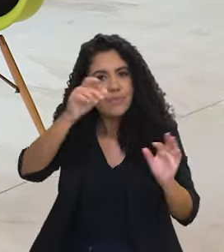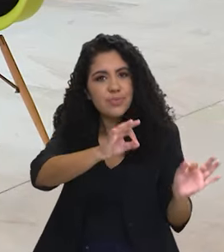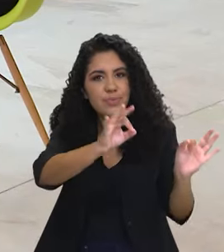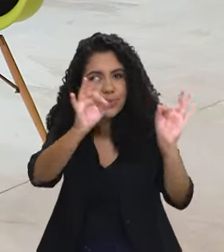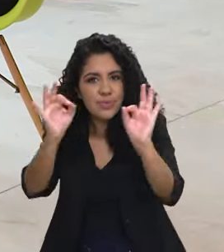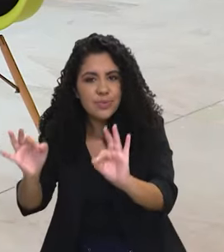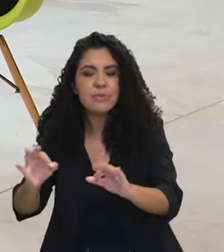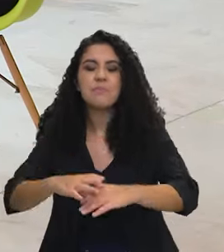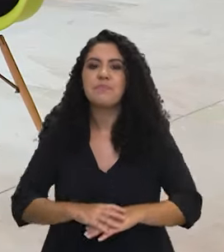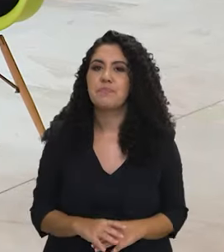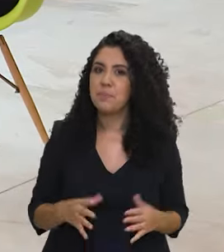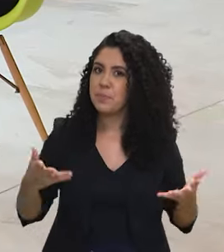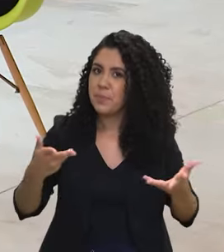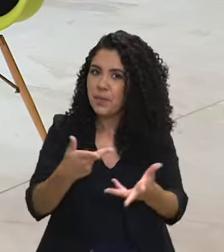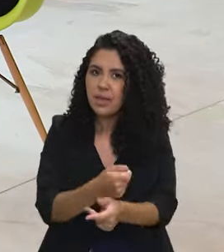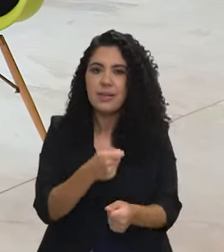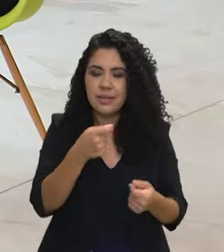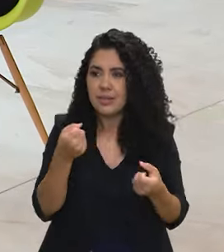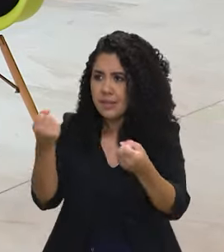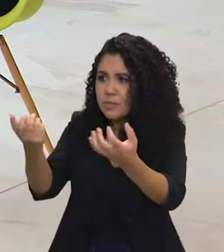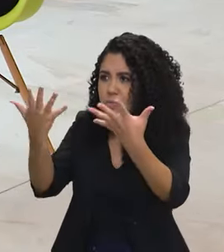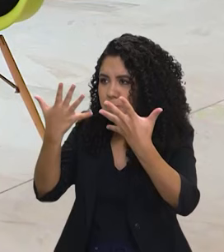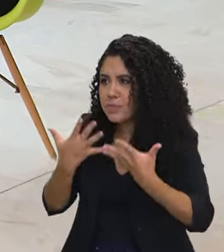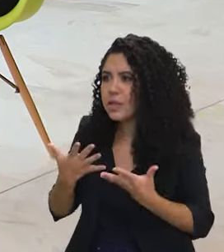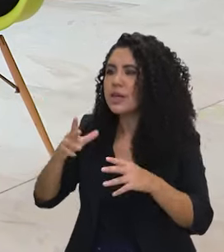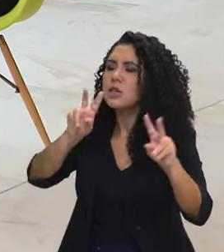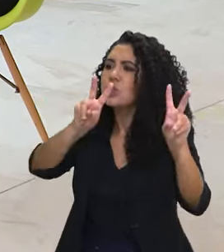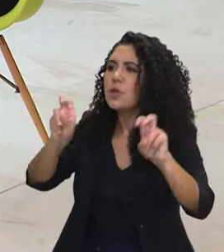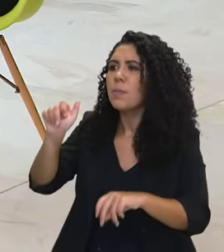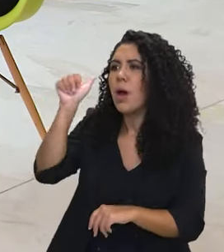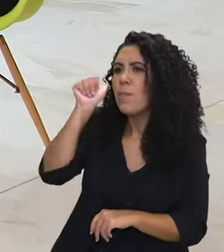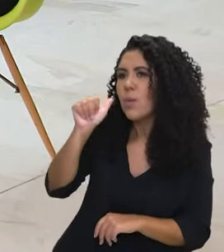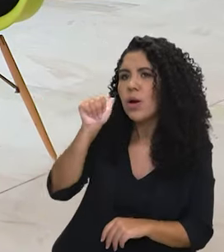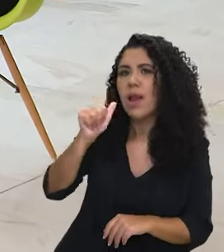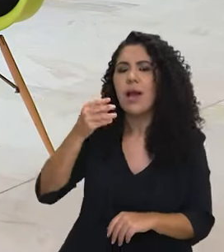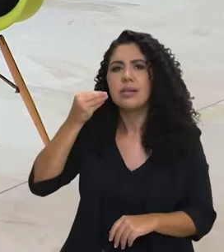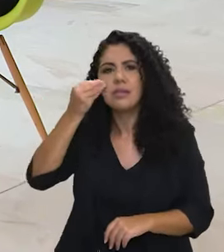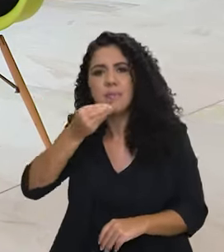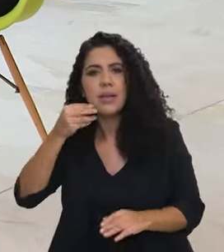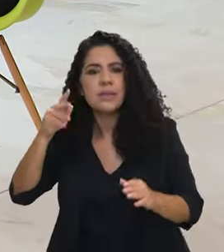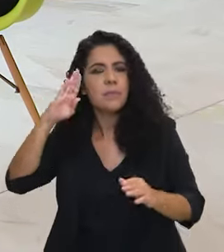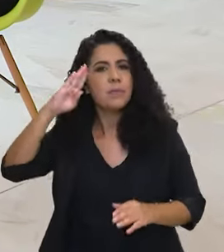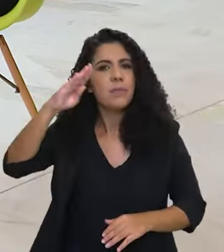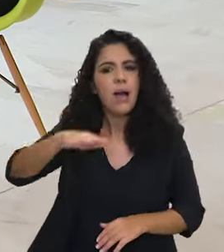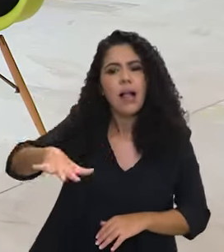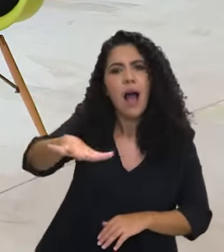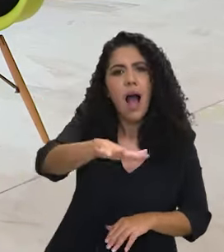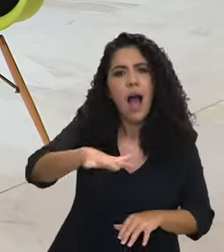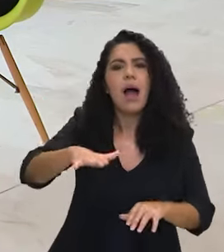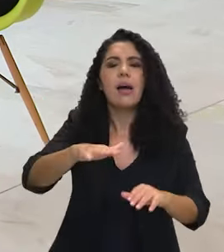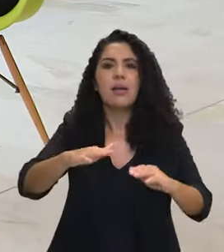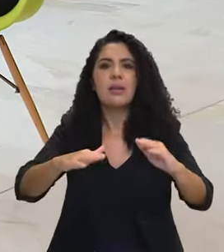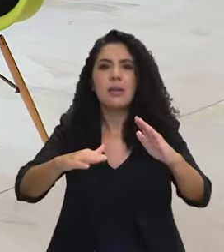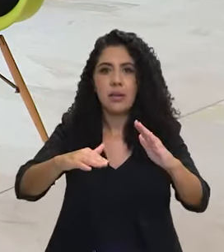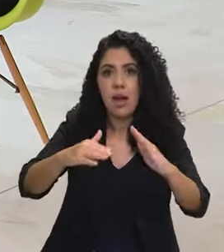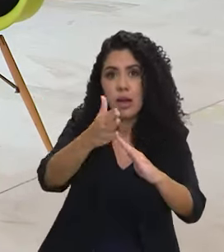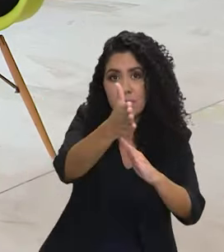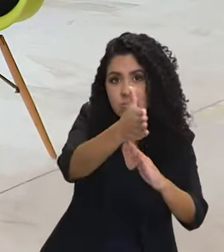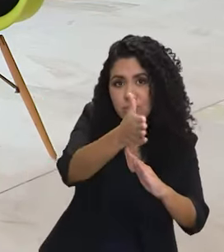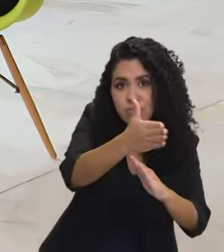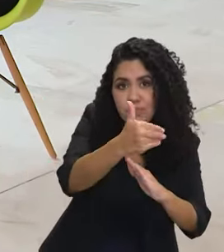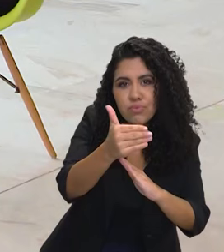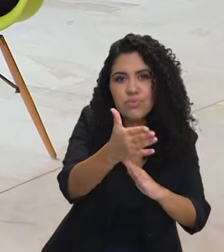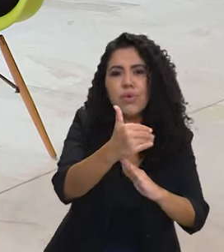Ah, imperdível. Então vamos falar um pouco dessa história, né, da mulher na diplomacia brasileira. Começou lá